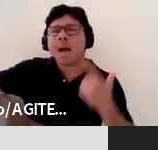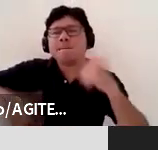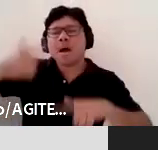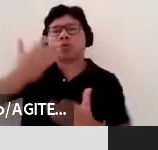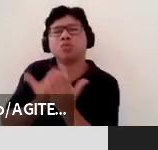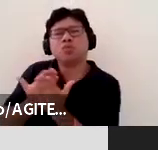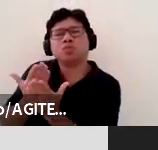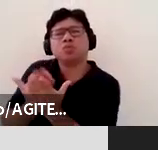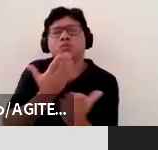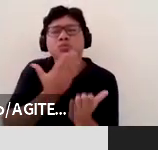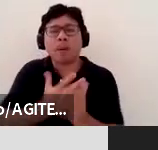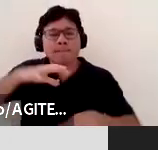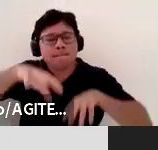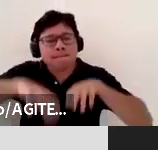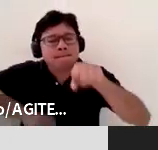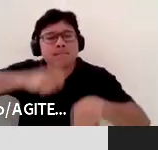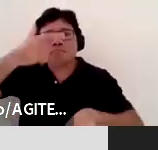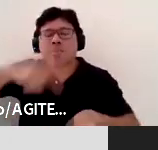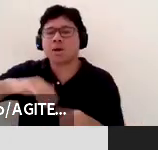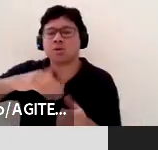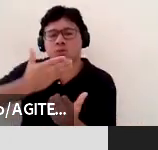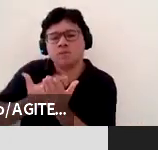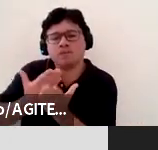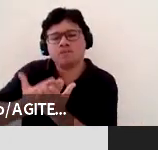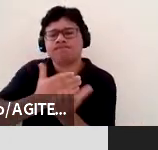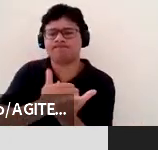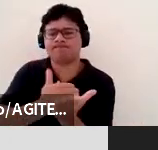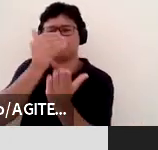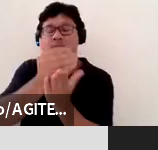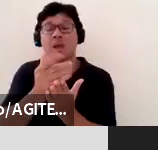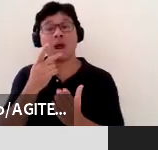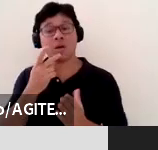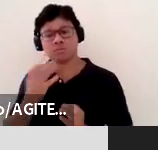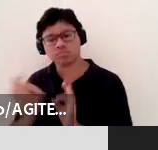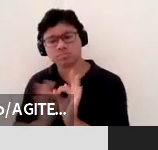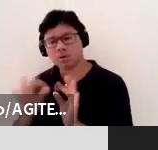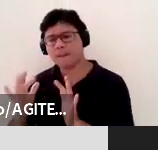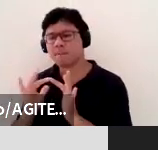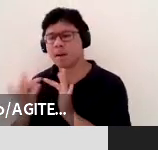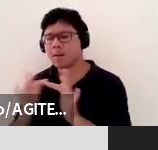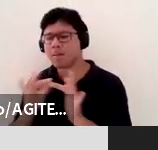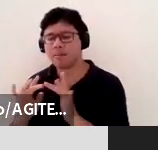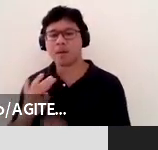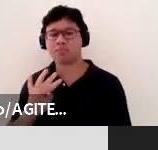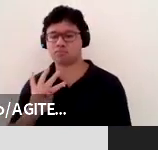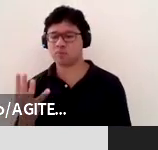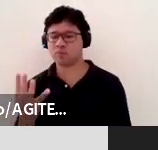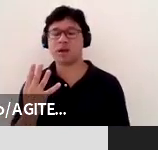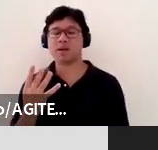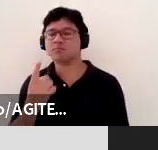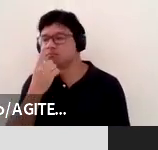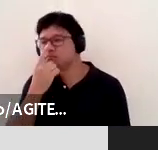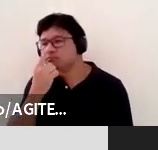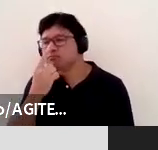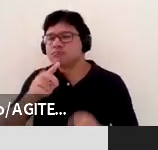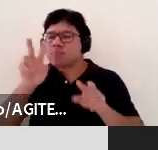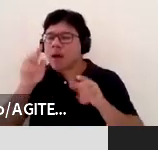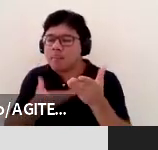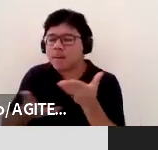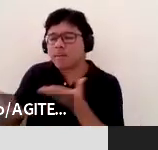vez mais. E a partir dali a gente criou essa nossa rede, esse nosso grupo de afinidades que se estabeleceu